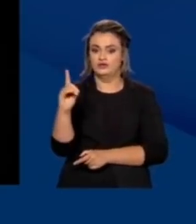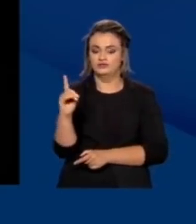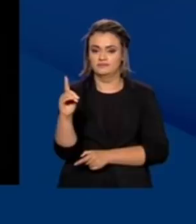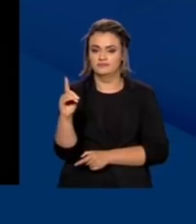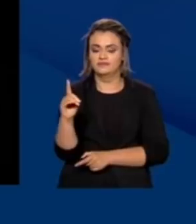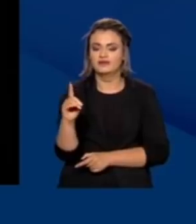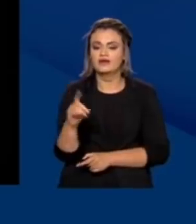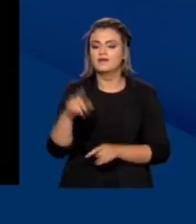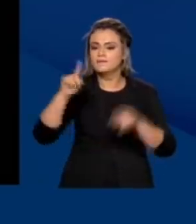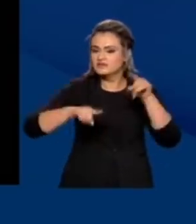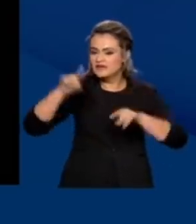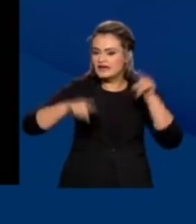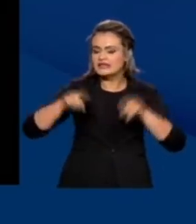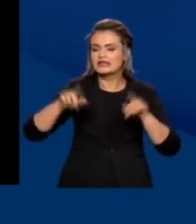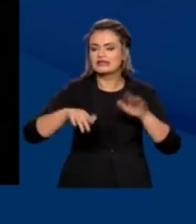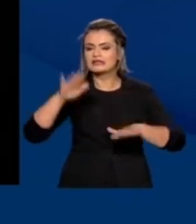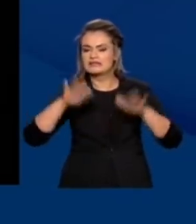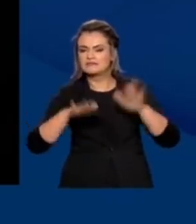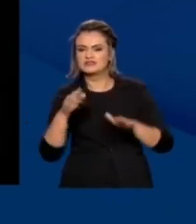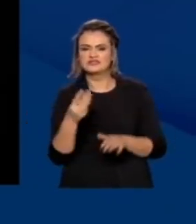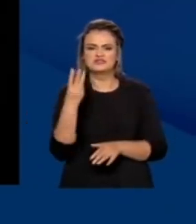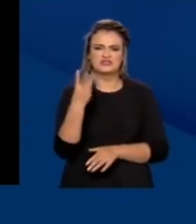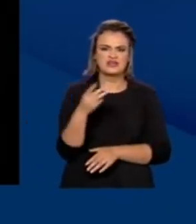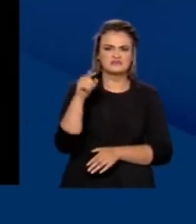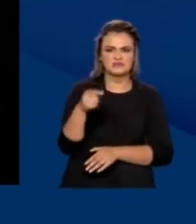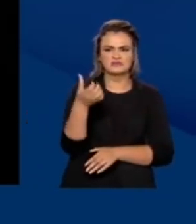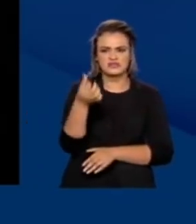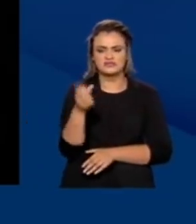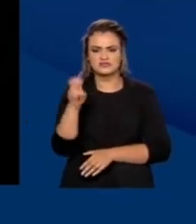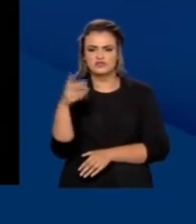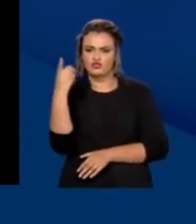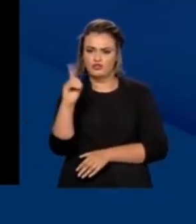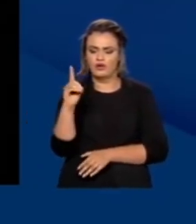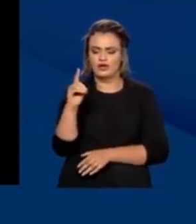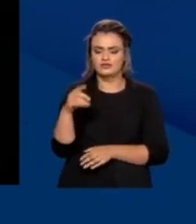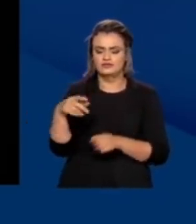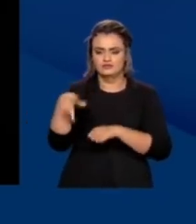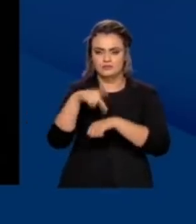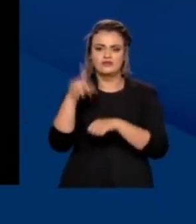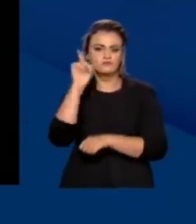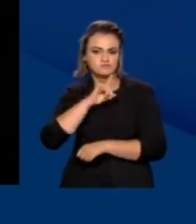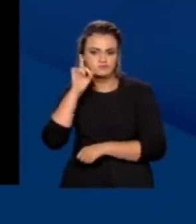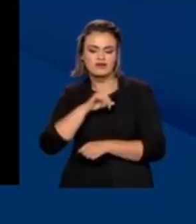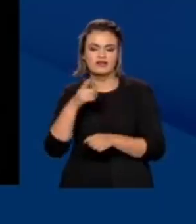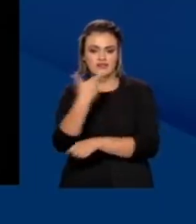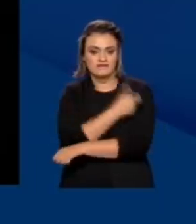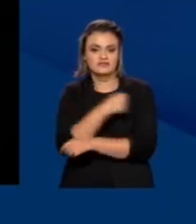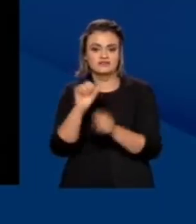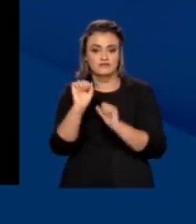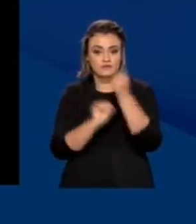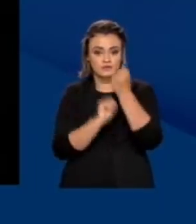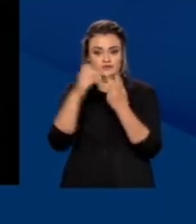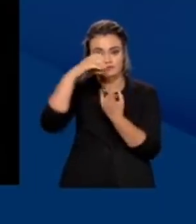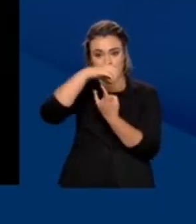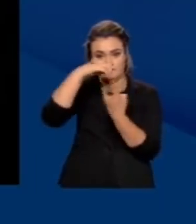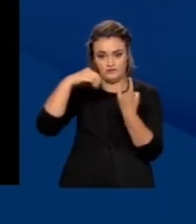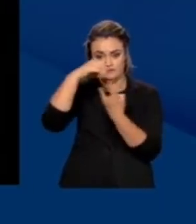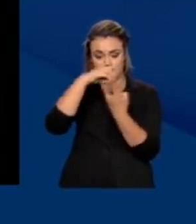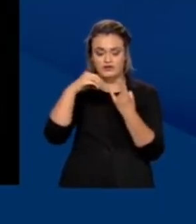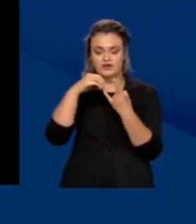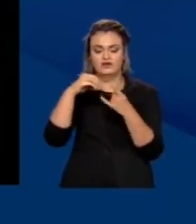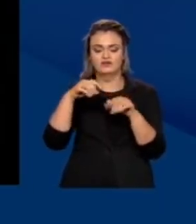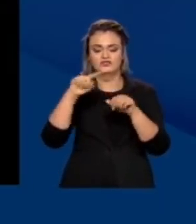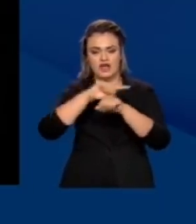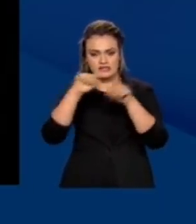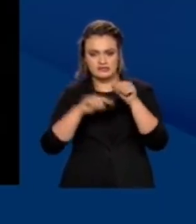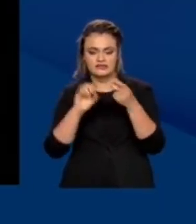pois variavam desde 3,65 dólares americanos da vacina produzida pela Fiocruz, Oxford e